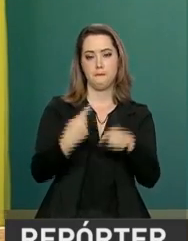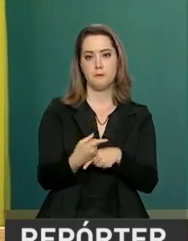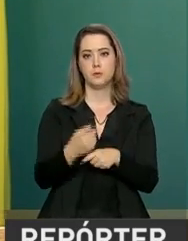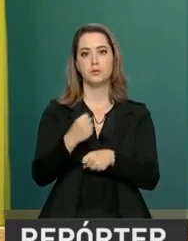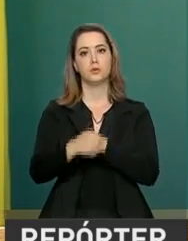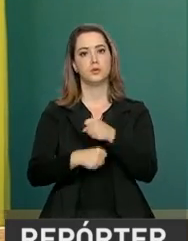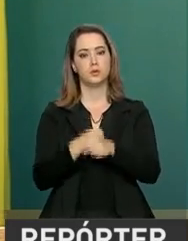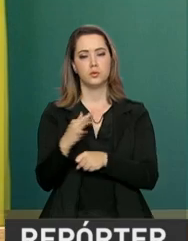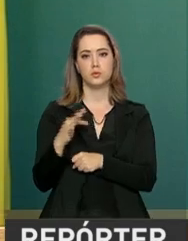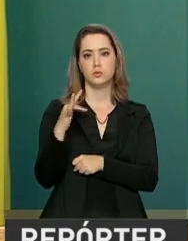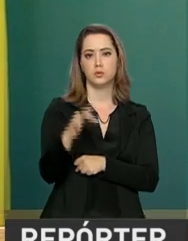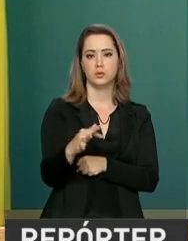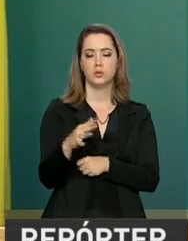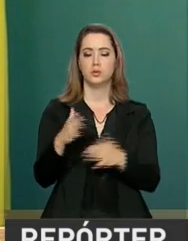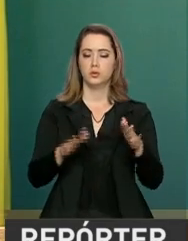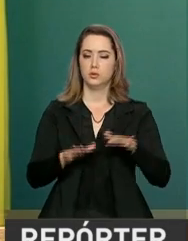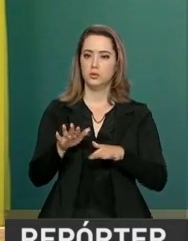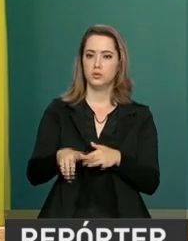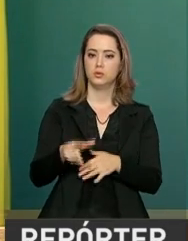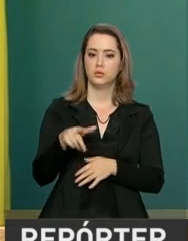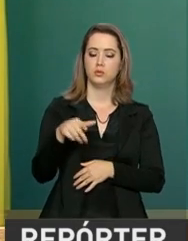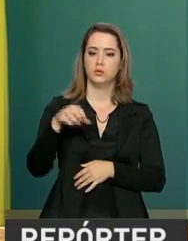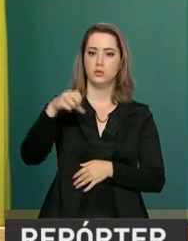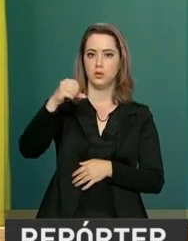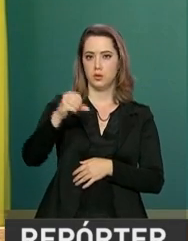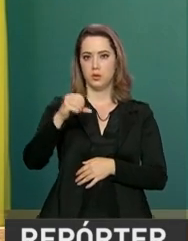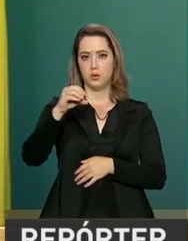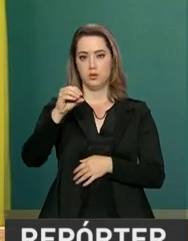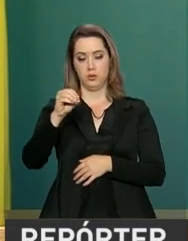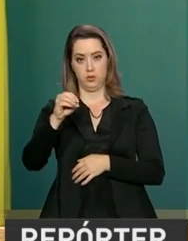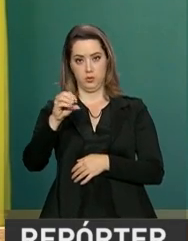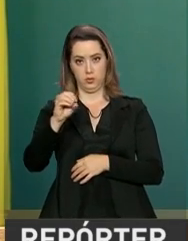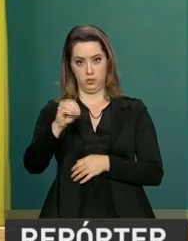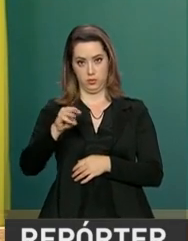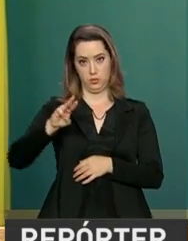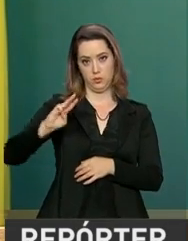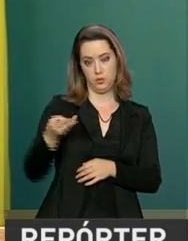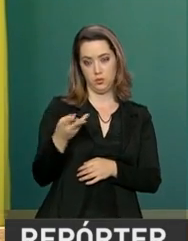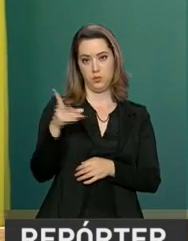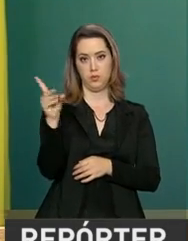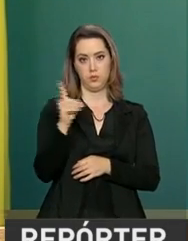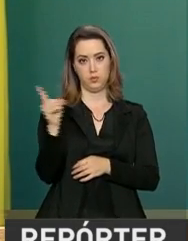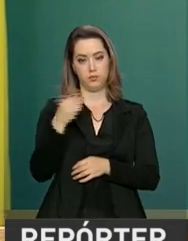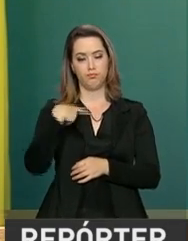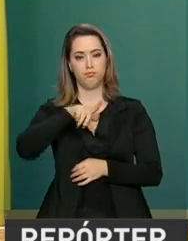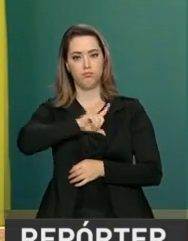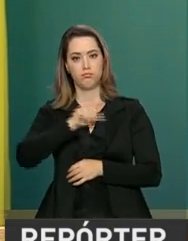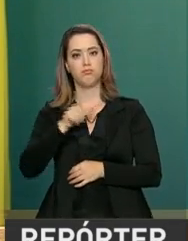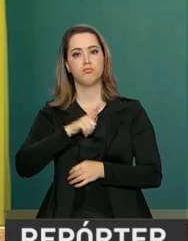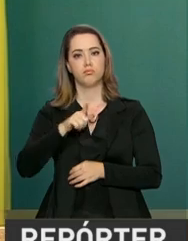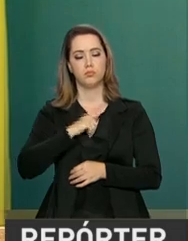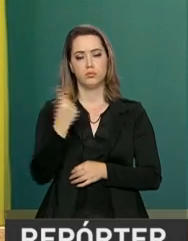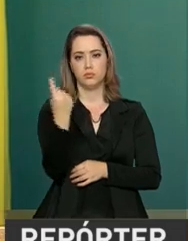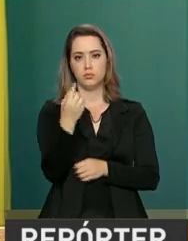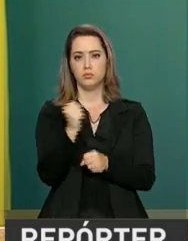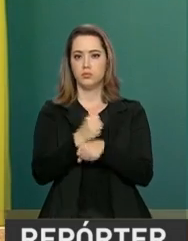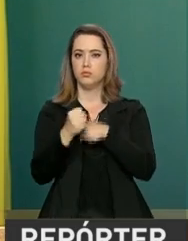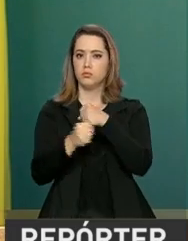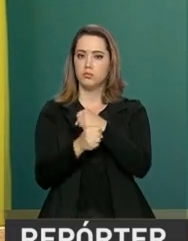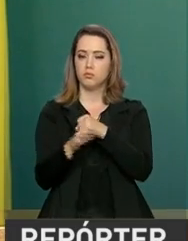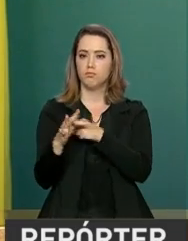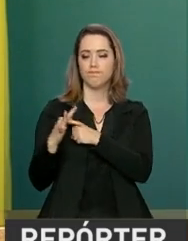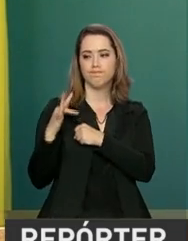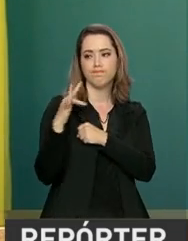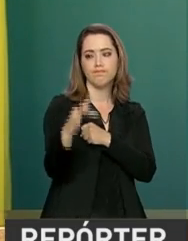passado fizemos cerca de 900 Milhões de Dólares nós então temos um a realizar